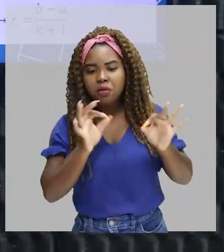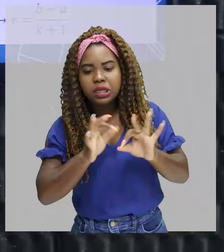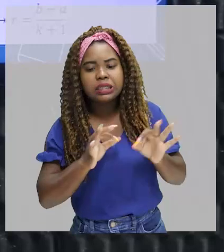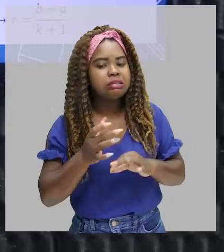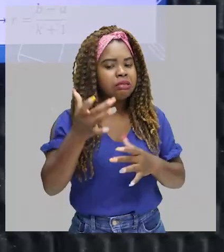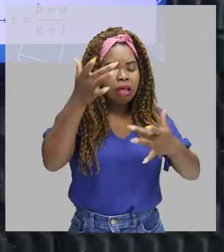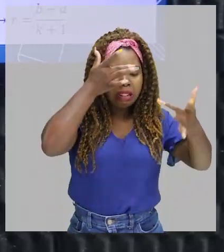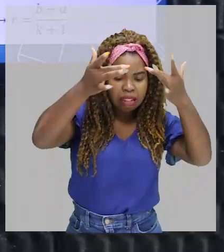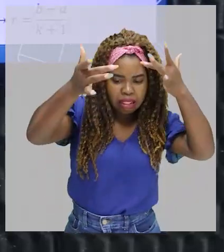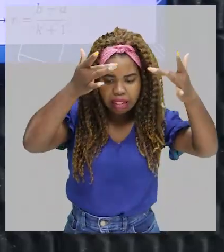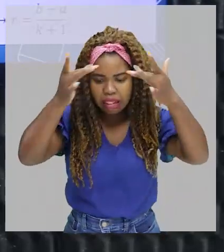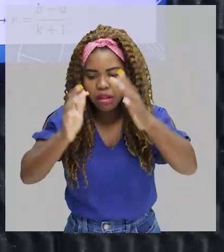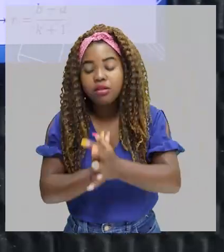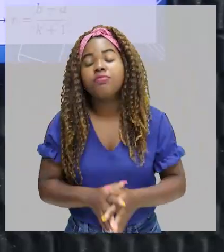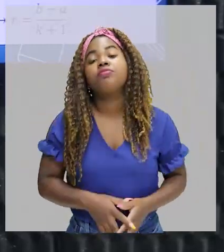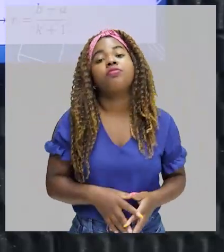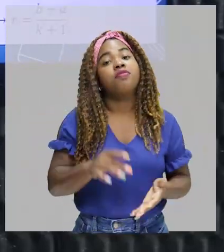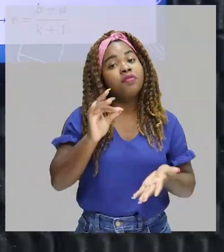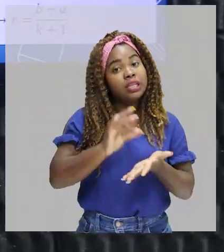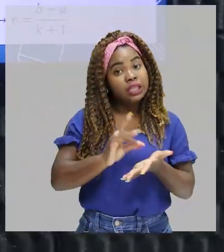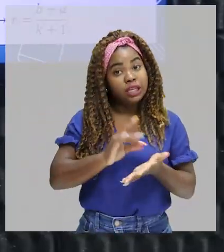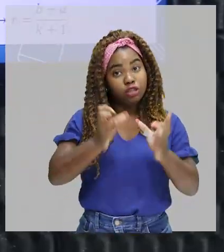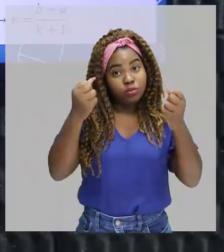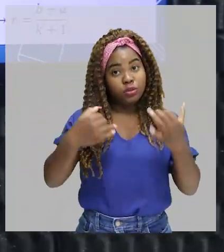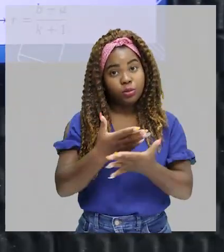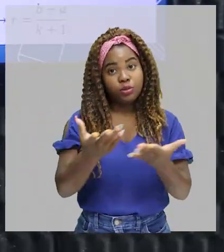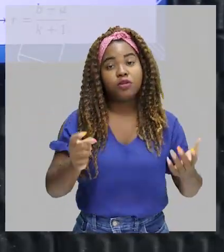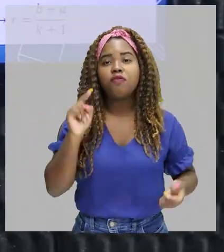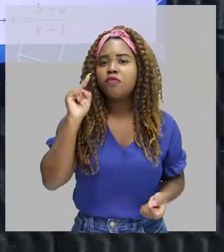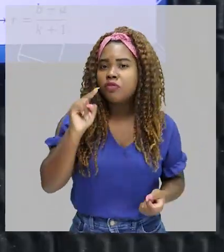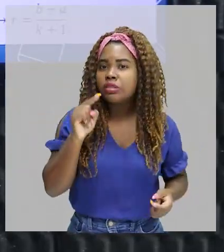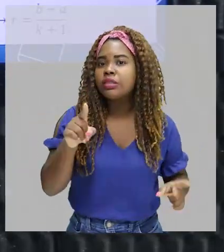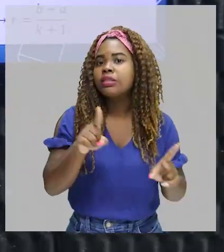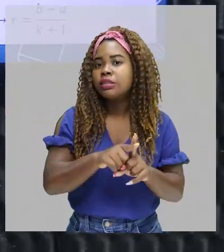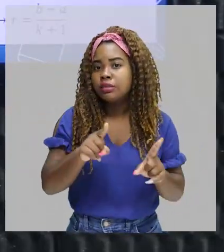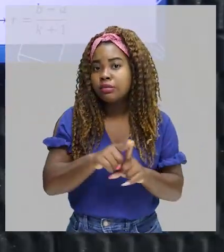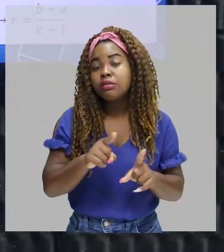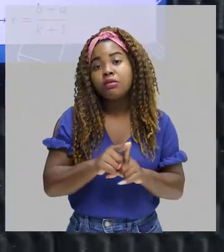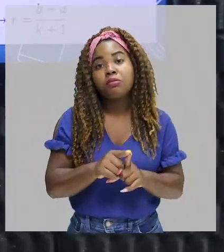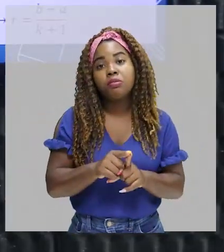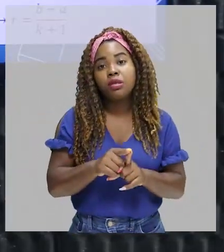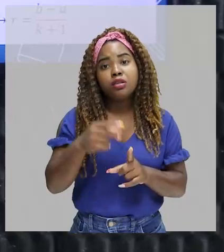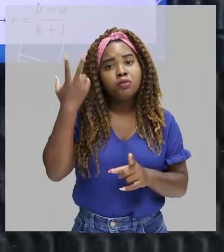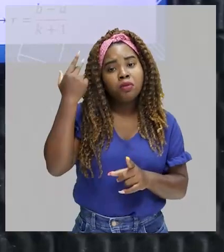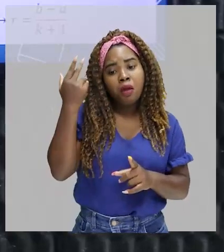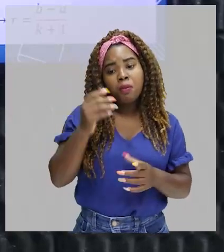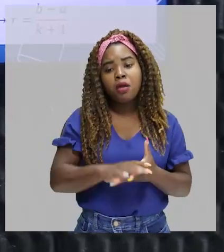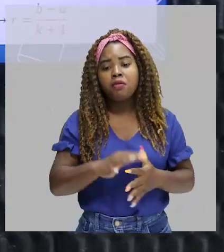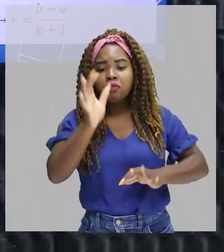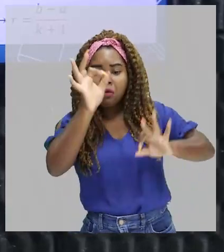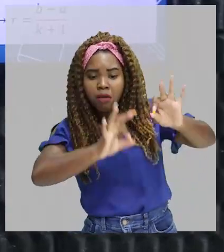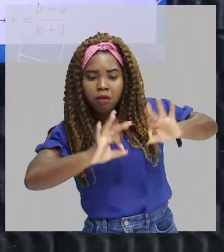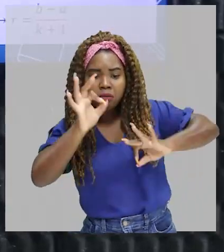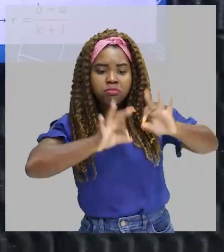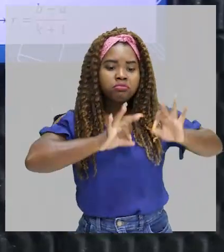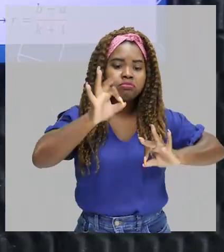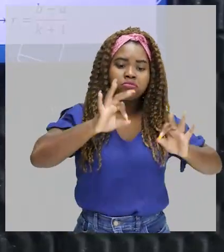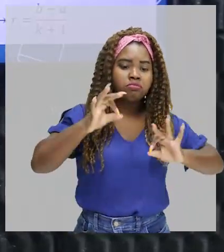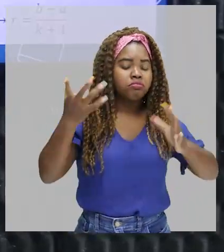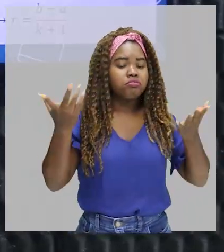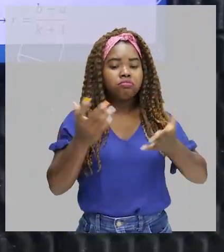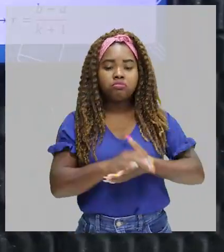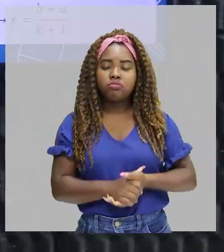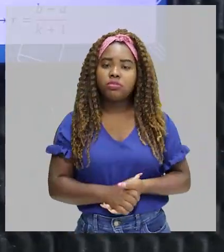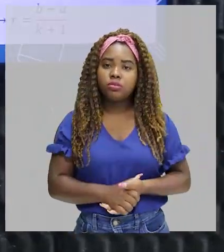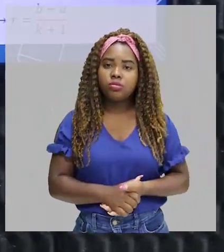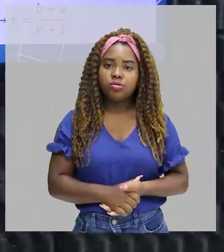já vem fazendo esse cálculo na medida que você vai, né, escrevendo a partir do termo geral e fazendo os cálculos para